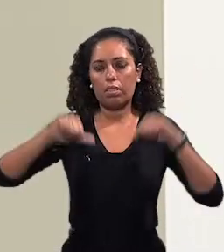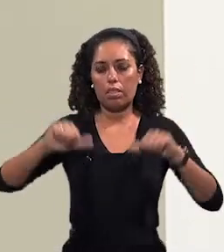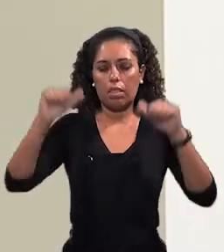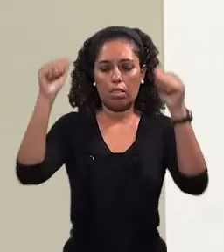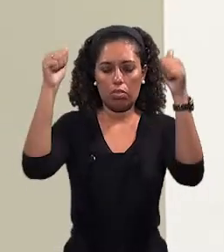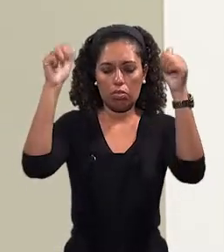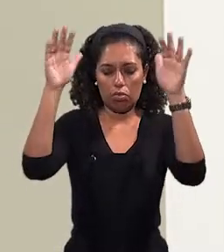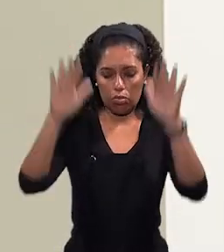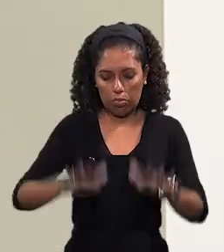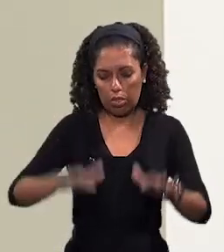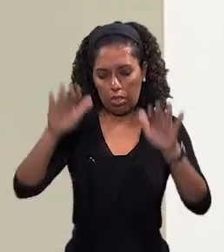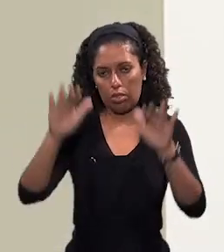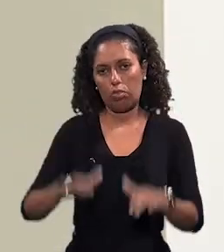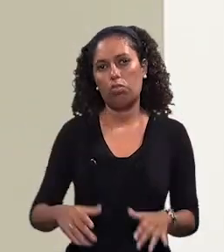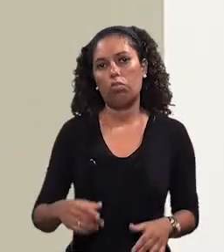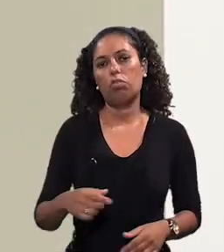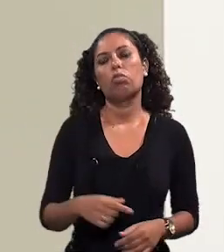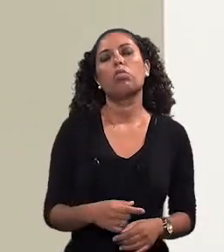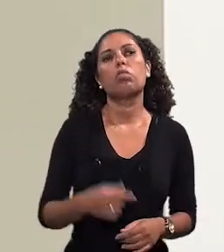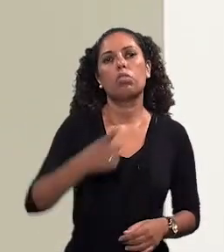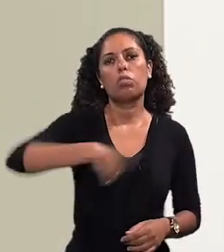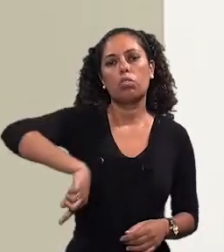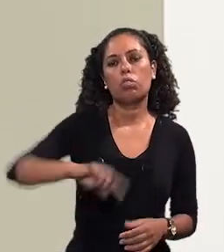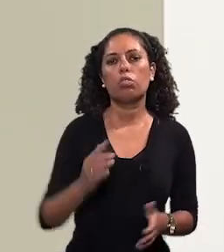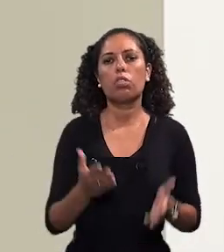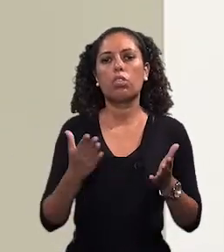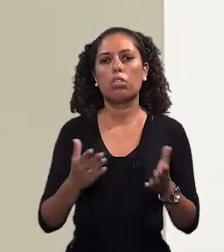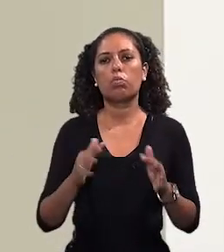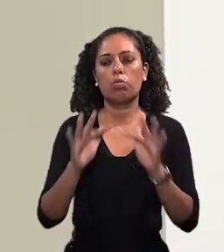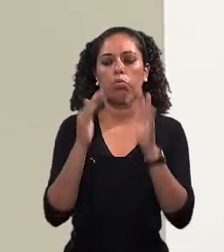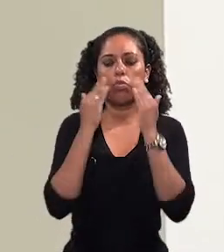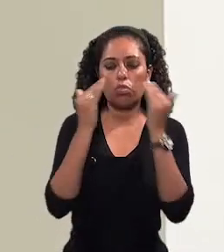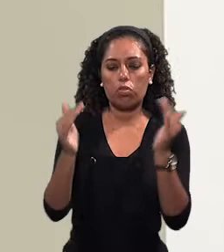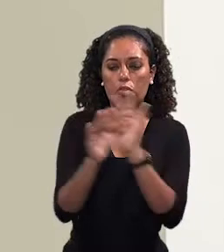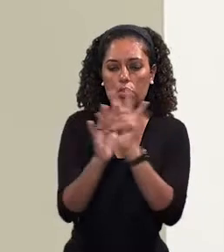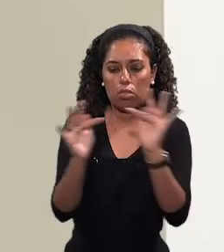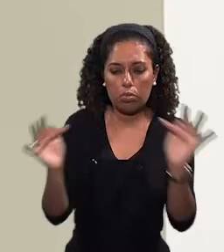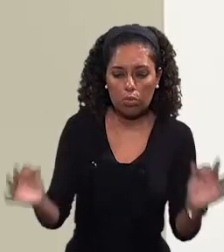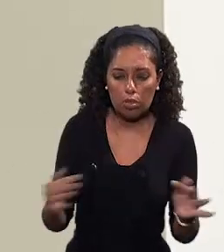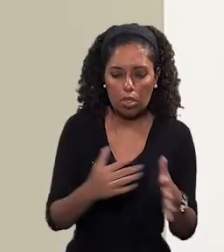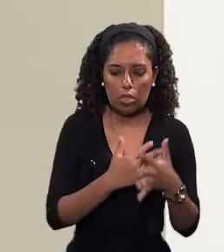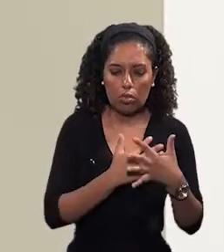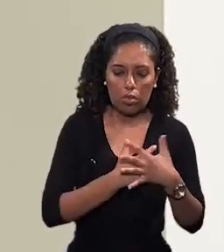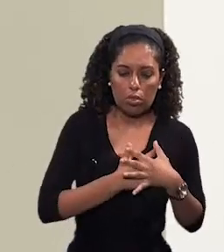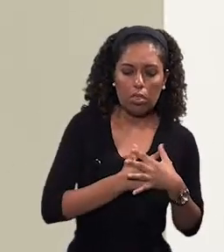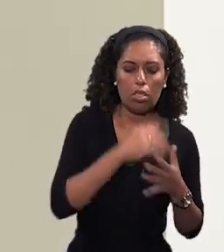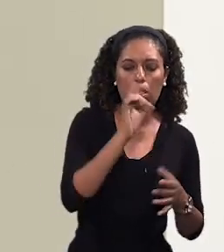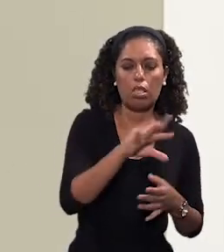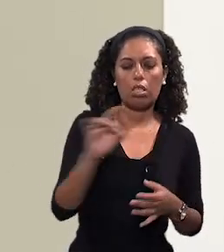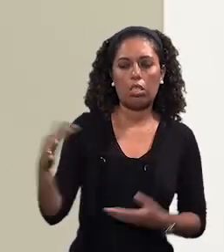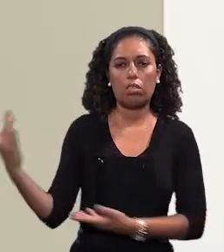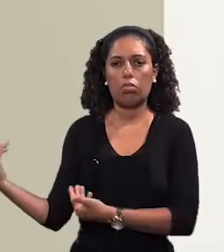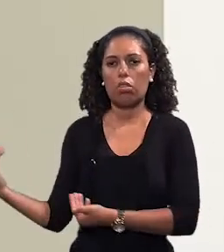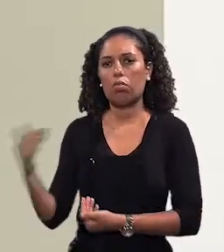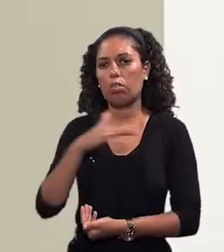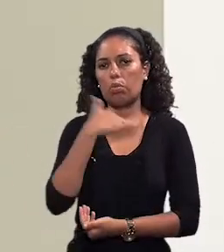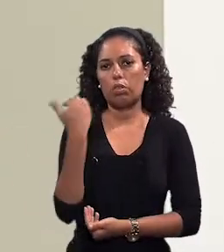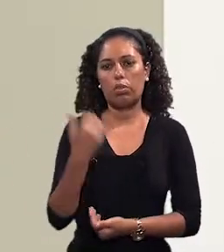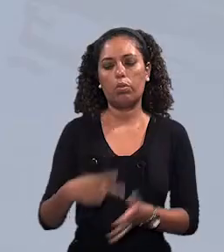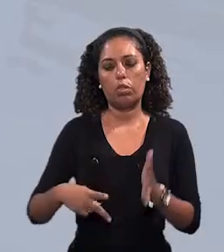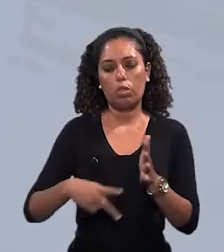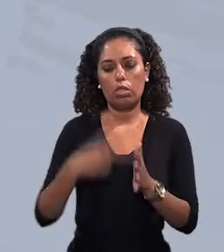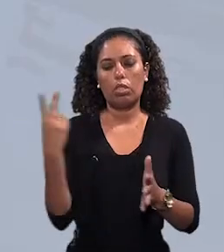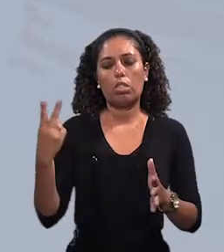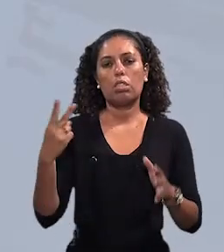primeira homenagem que foi feita, e acho que a gente tentou dar a nossa contribuição com muita humildade, muita solidariedade a cada um daqueles jovens.